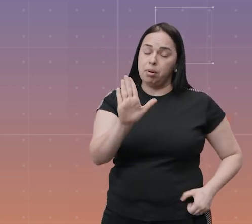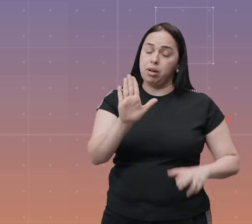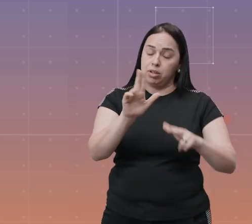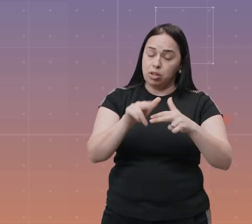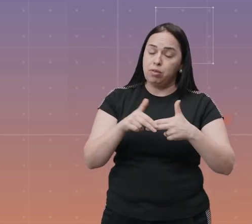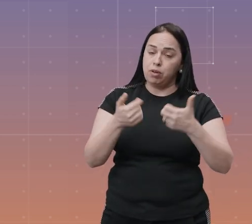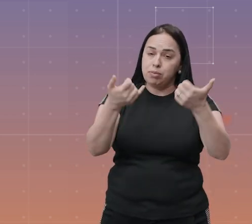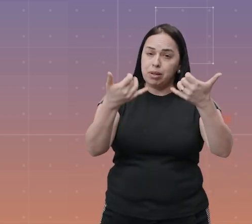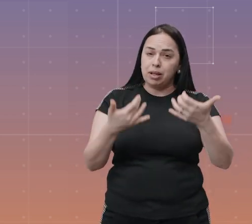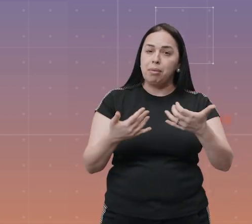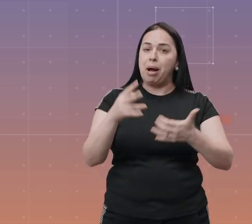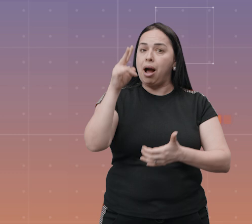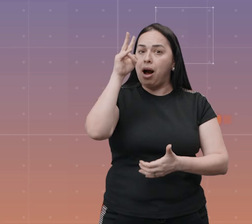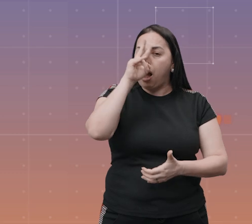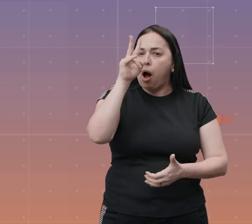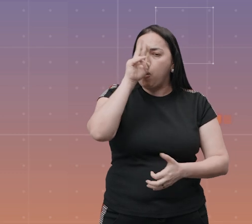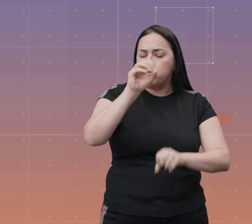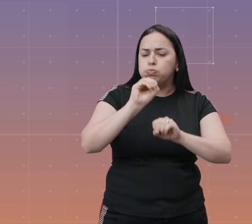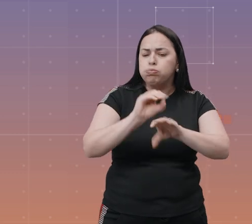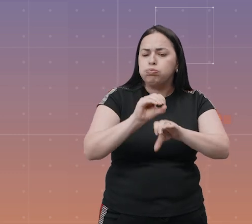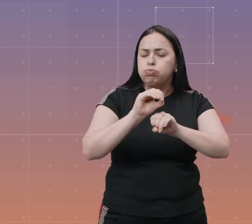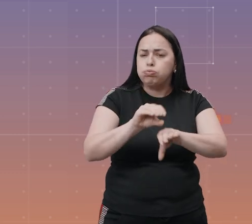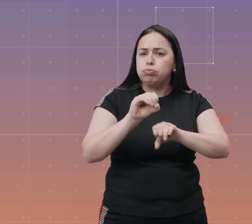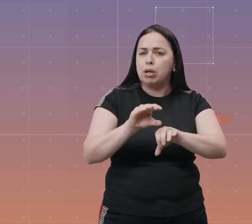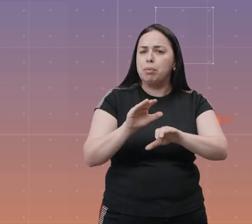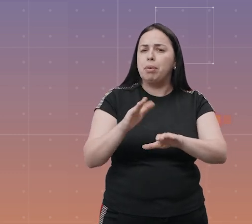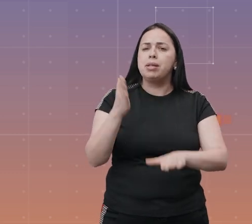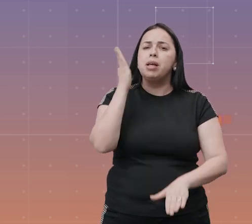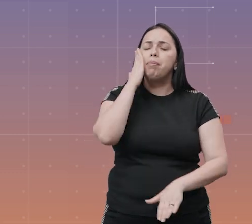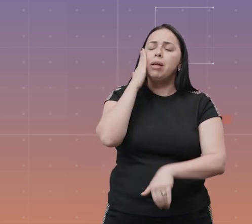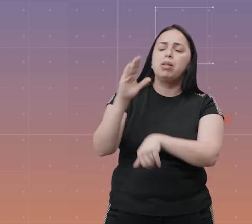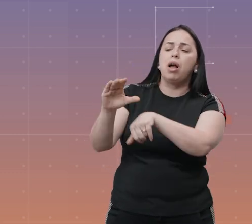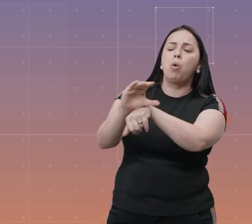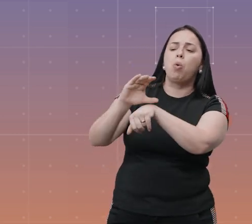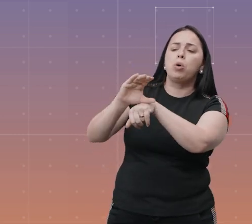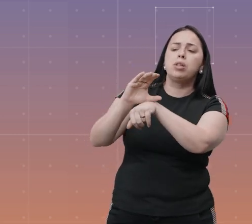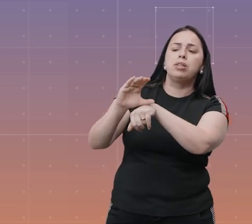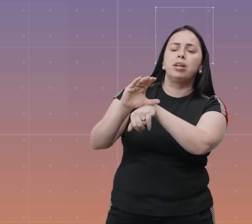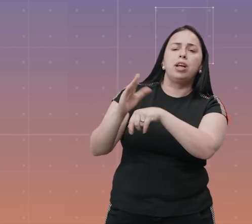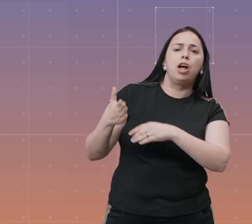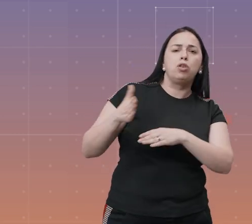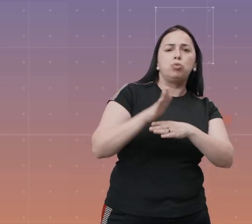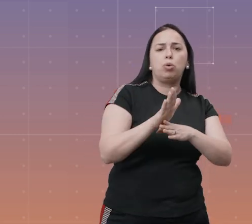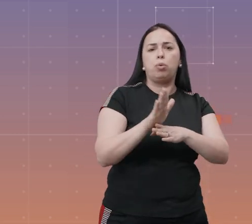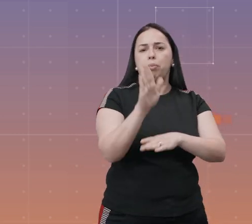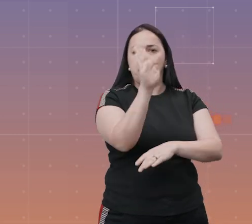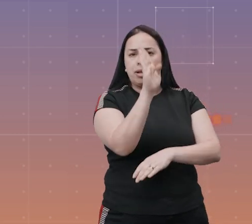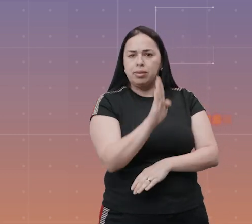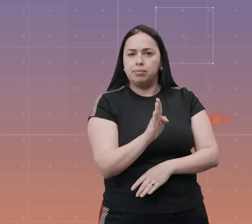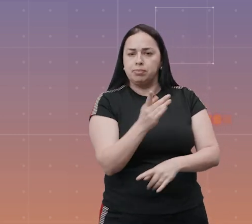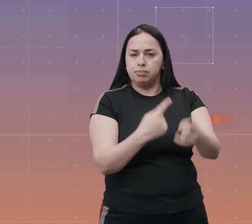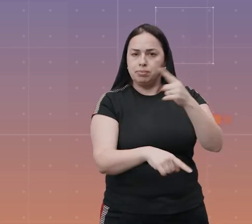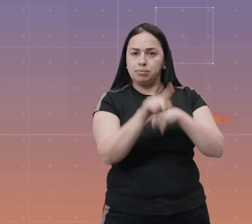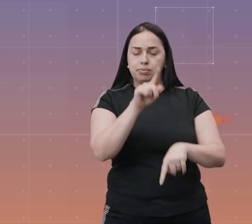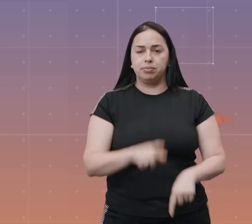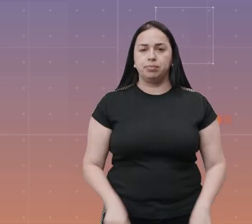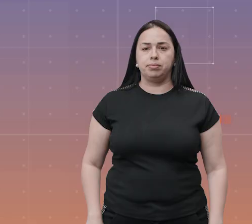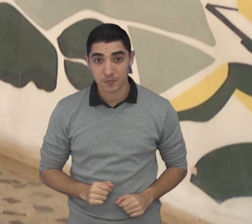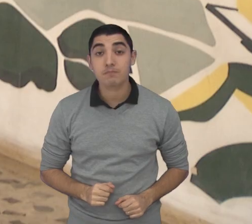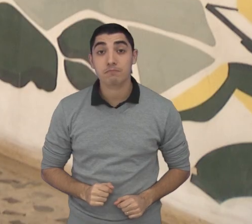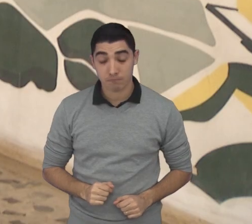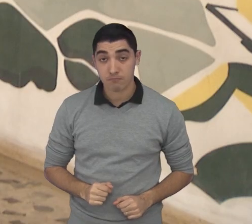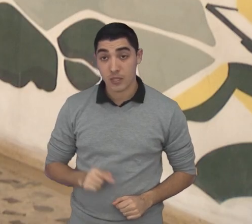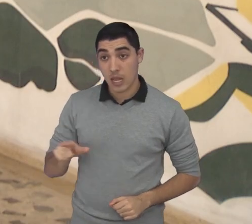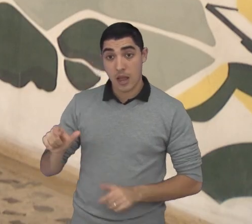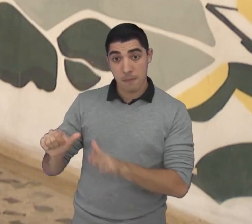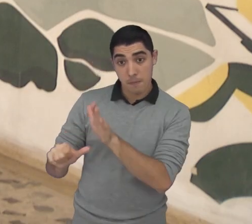reportagem, te convidamos para uma aula de história e para entender os impactos da primeira Constituição na construção do nosso país.